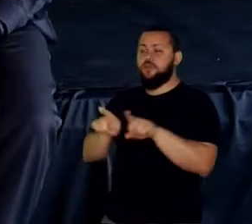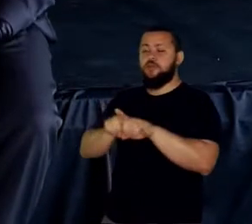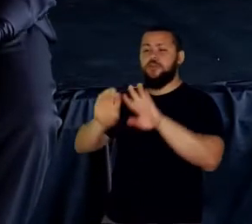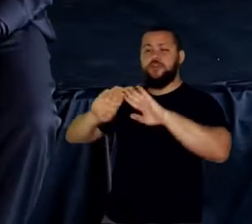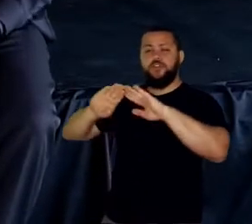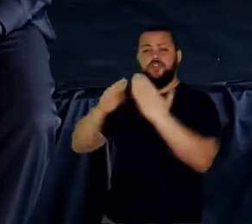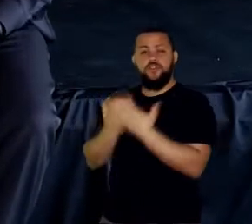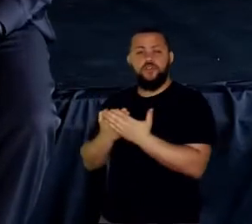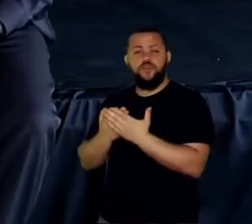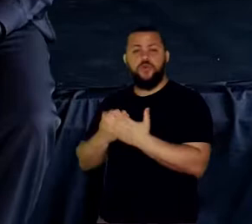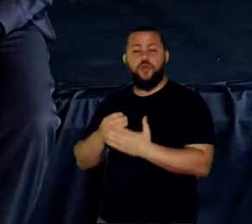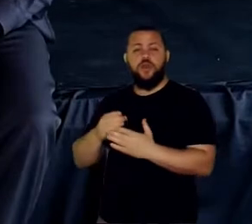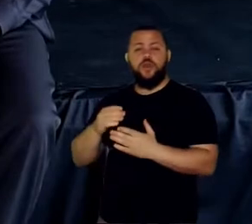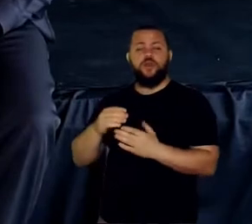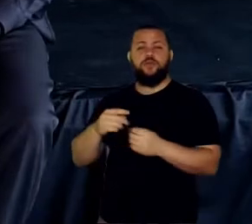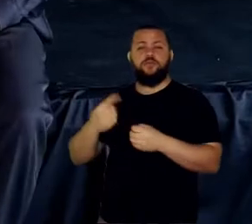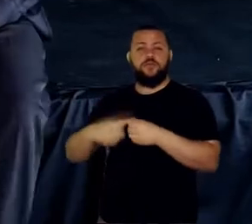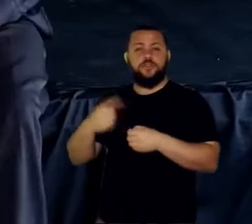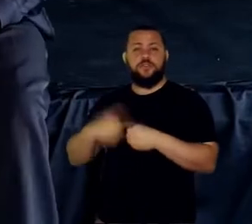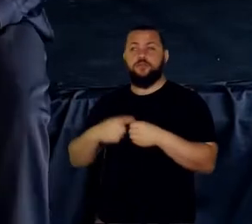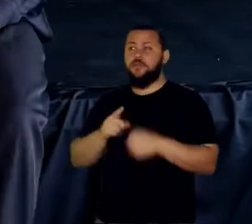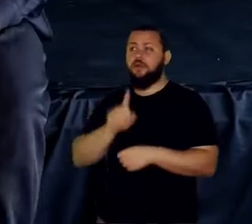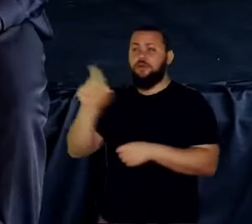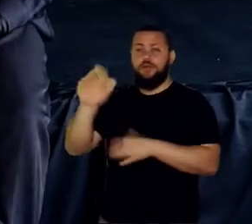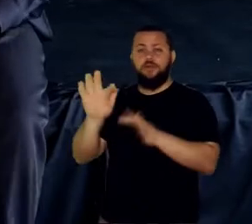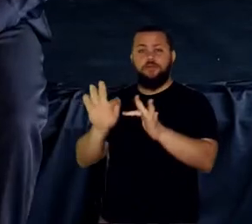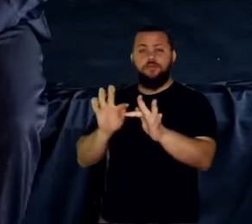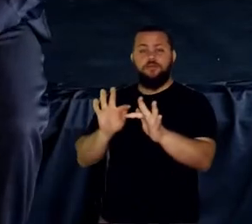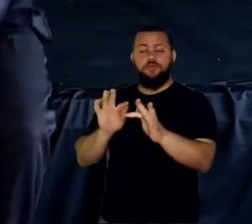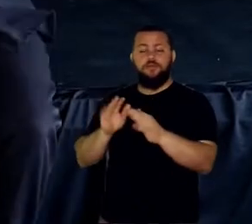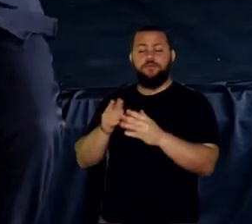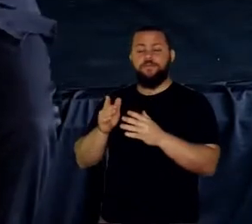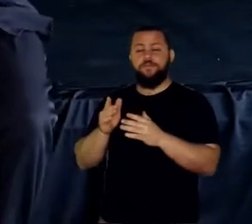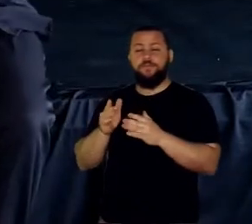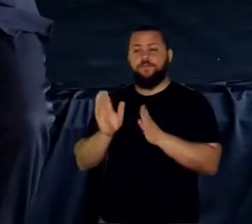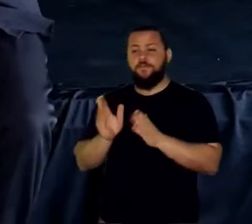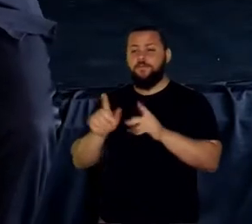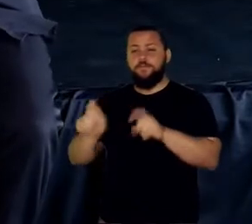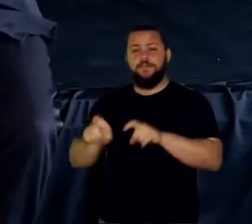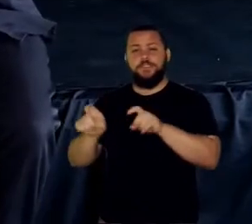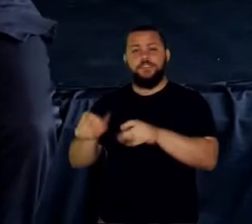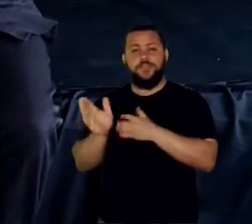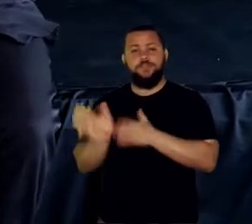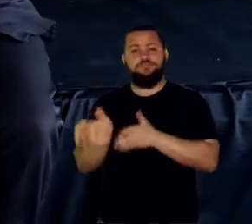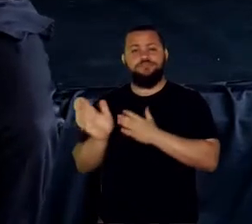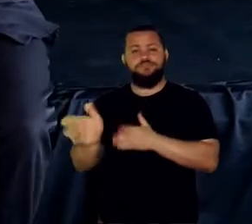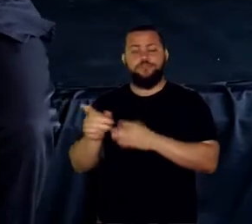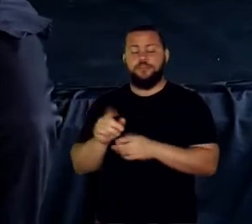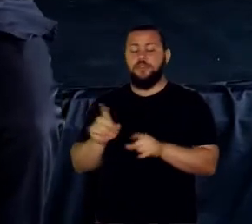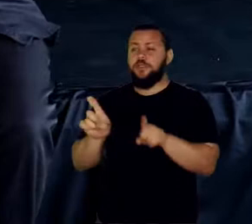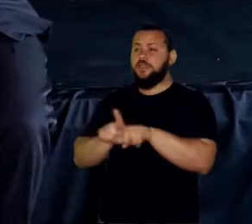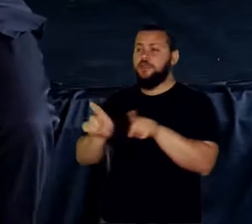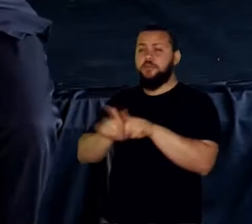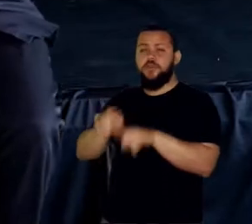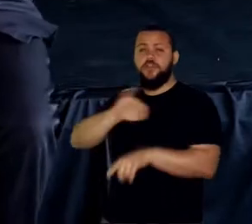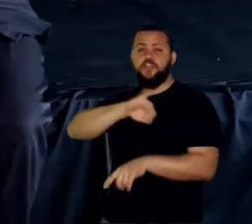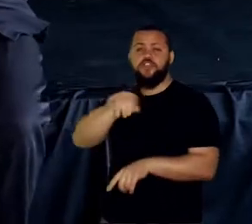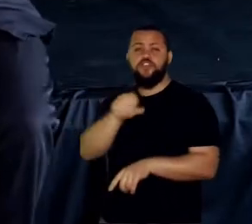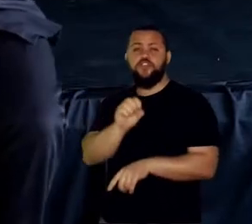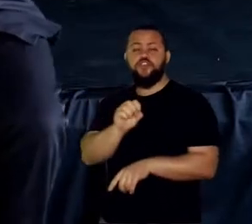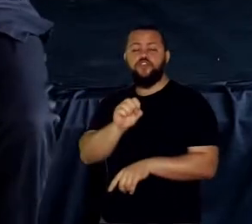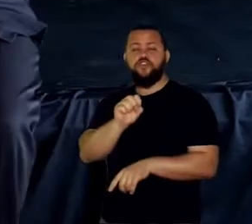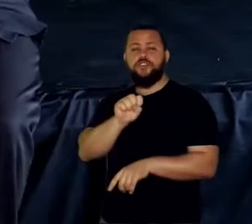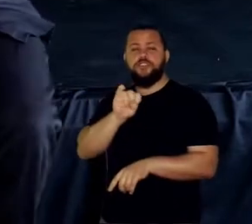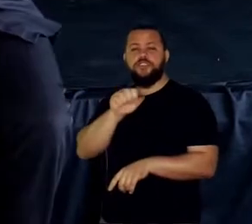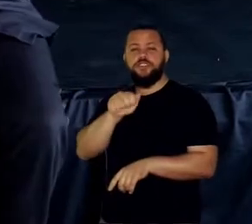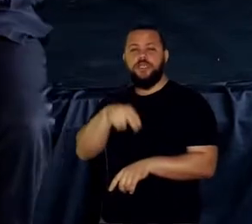Gabriel Sampaio, da Fazenda Rio Grande. Olha que legal. Que estão assistindo a gente. Também tem a Josiane Genorazzi, que é da